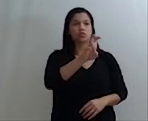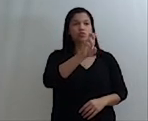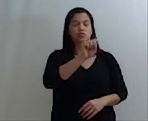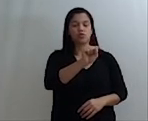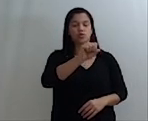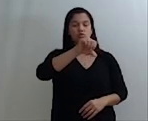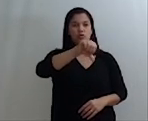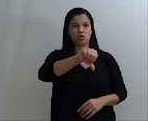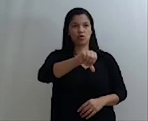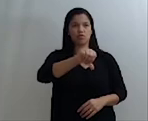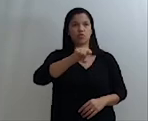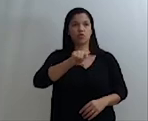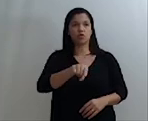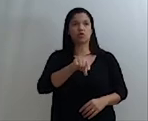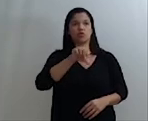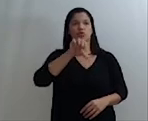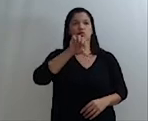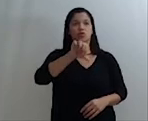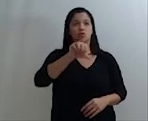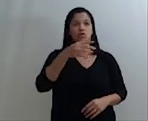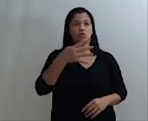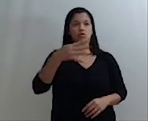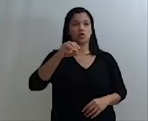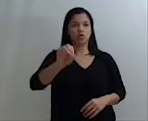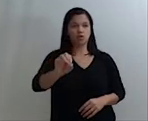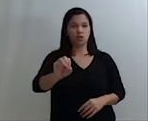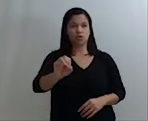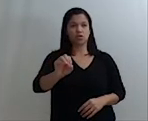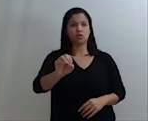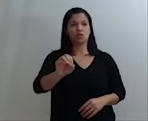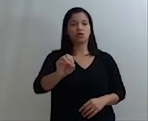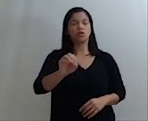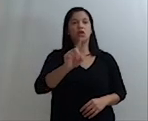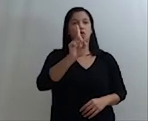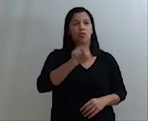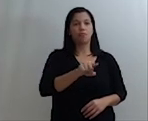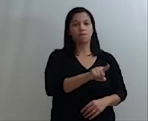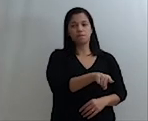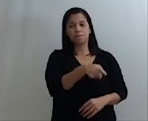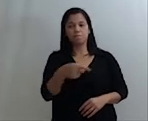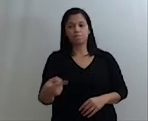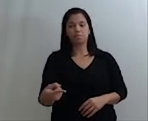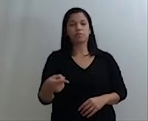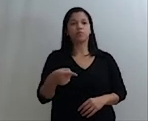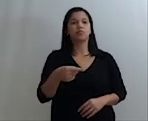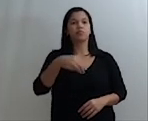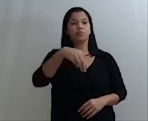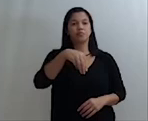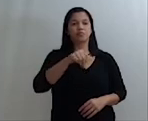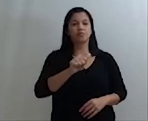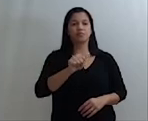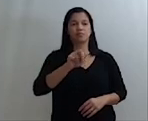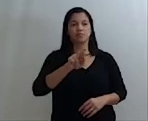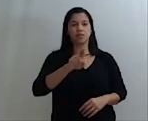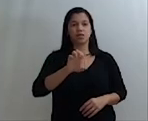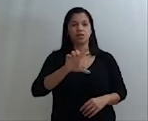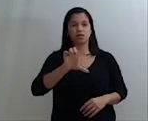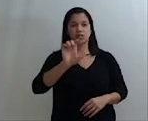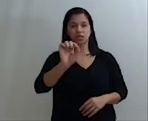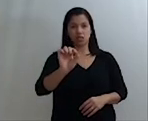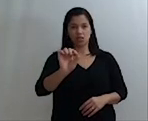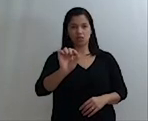940 sustentação oral pelo Dr Marcelo liendro